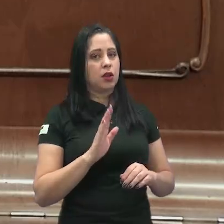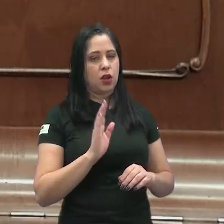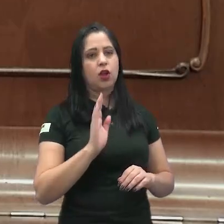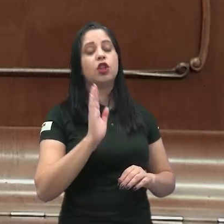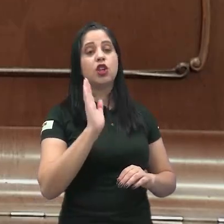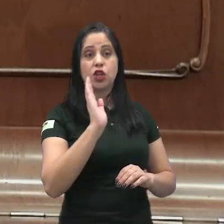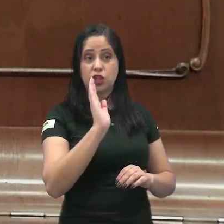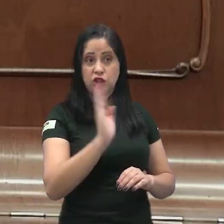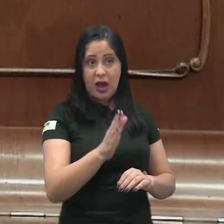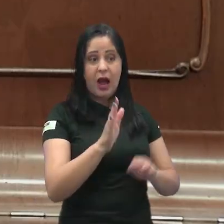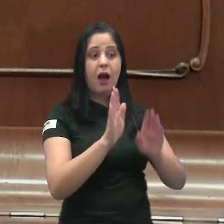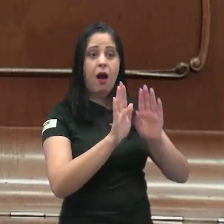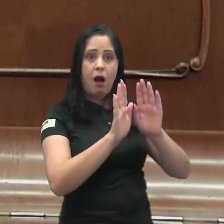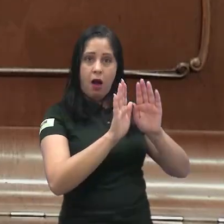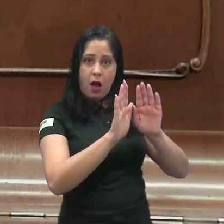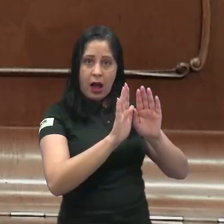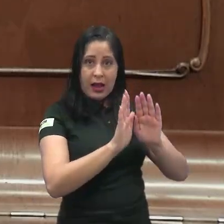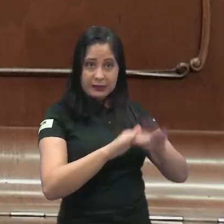as crianças que